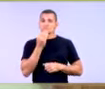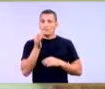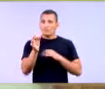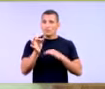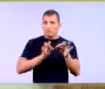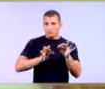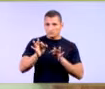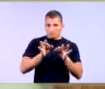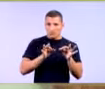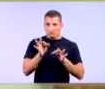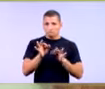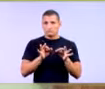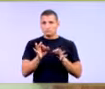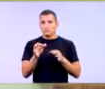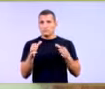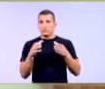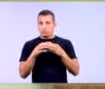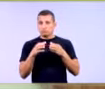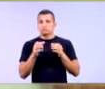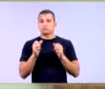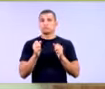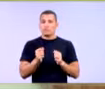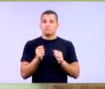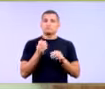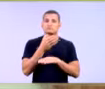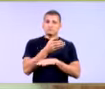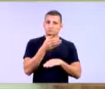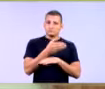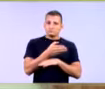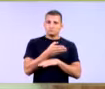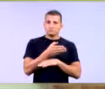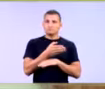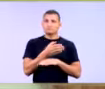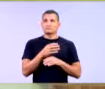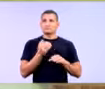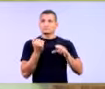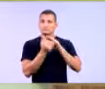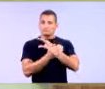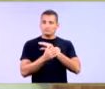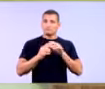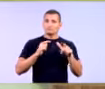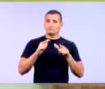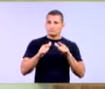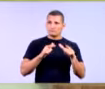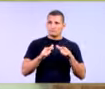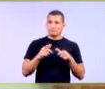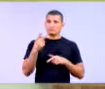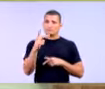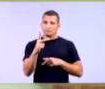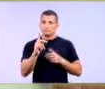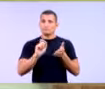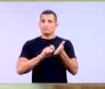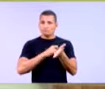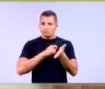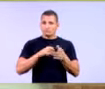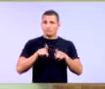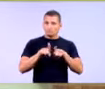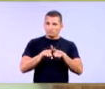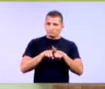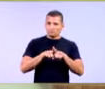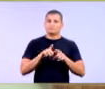uma comitiva, participe, enviando seus trabalhos e as suas inscrições. Nós